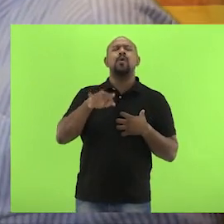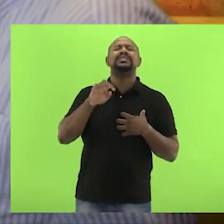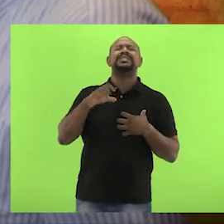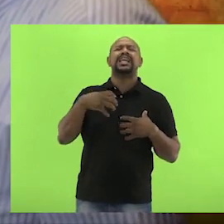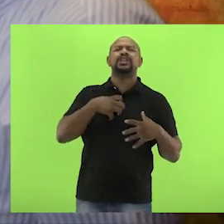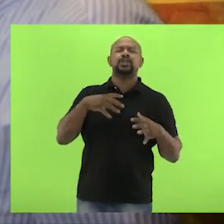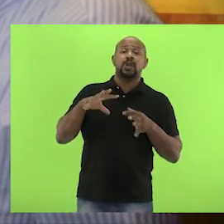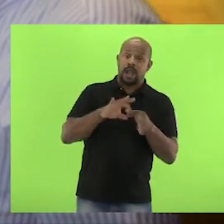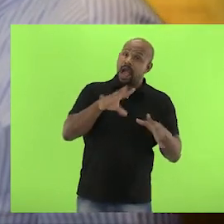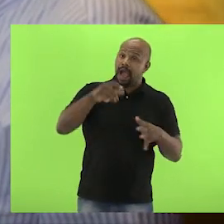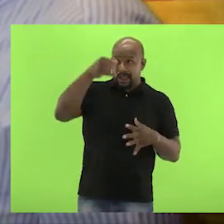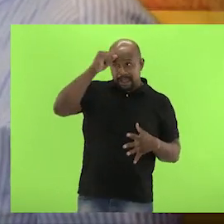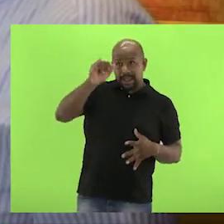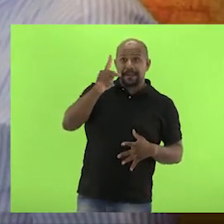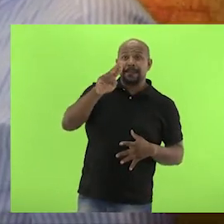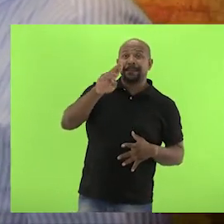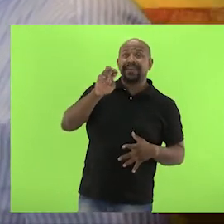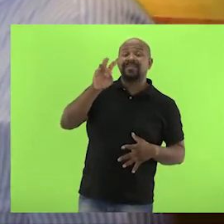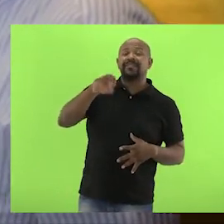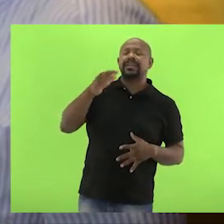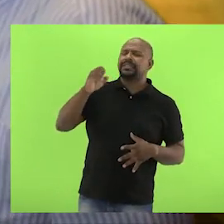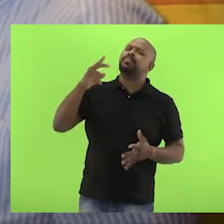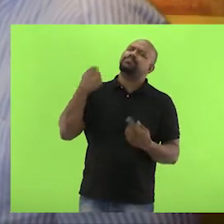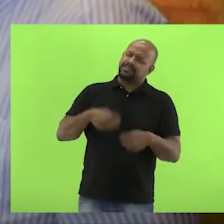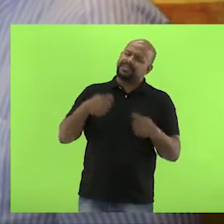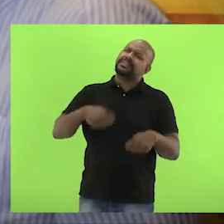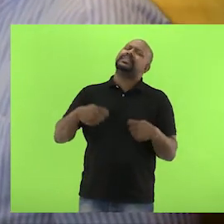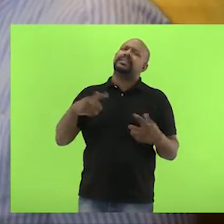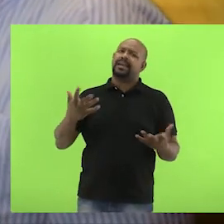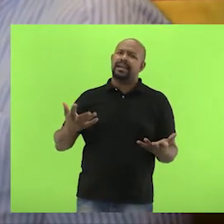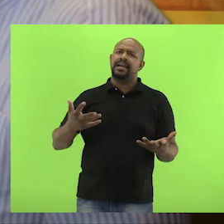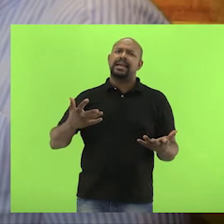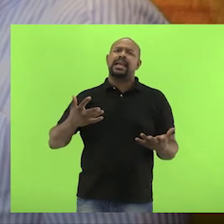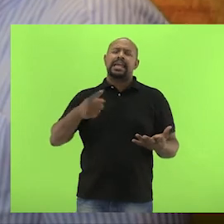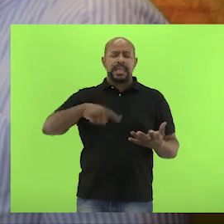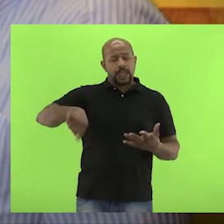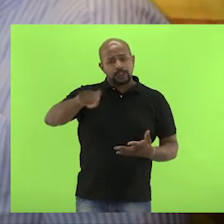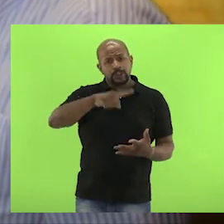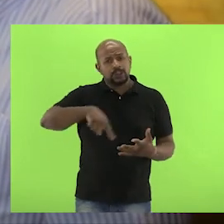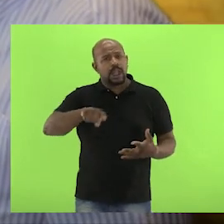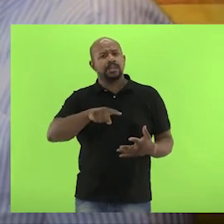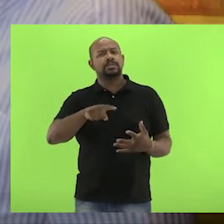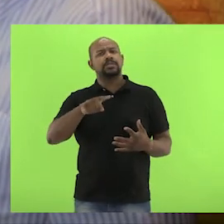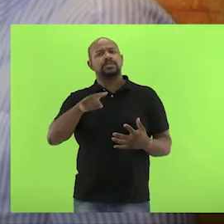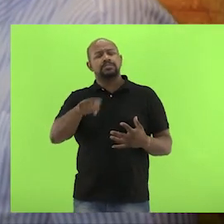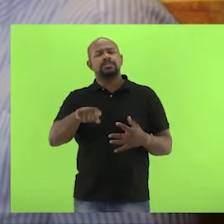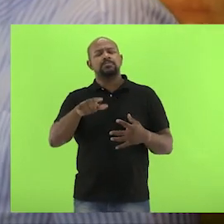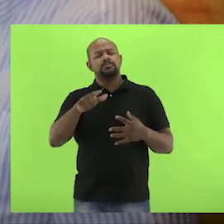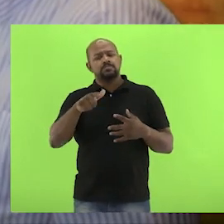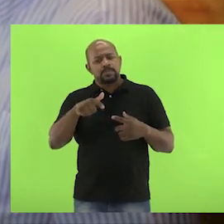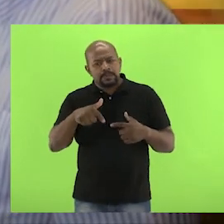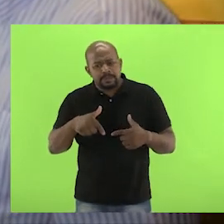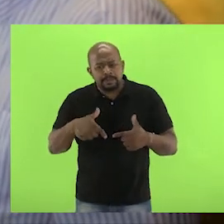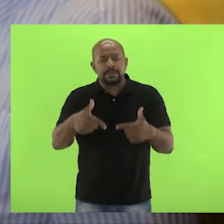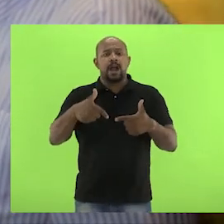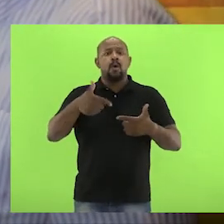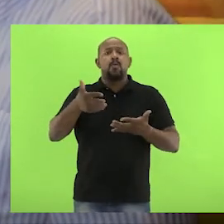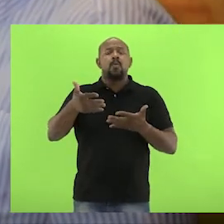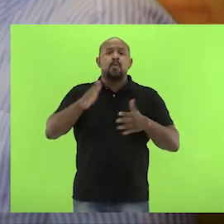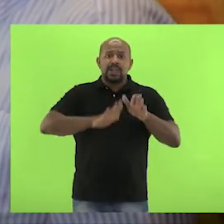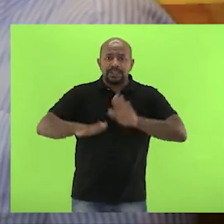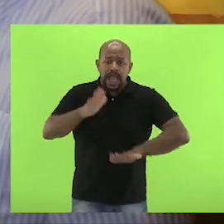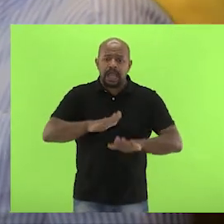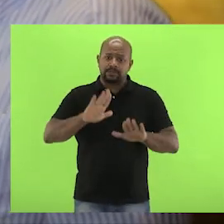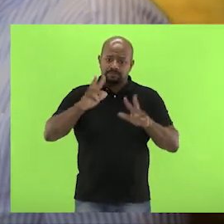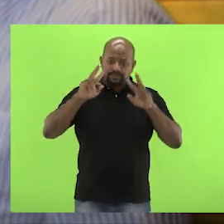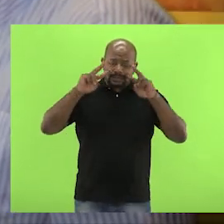a prevenção tem que ser rotina. Não, sim, precisa que a gente continue perpetuando o cuidado apenas